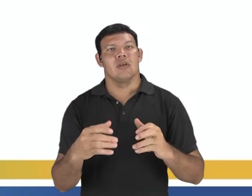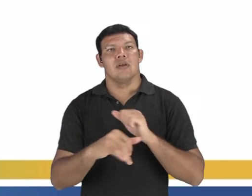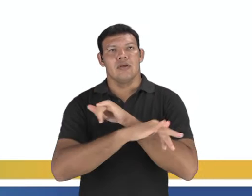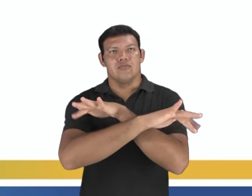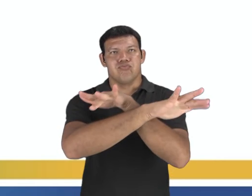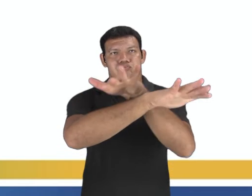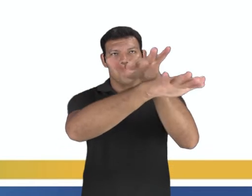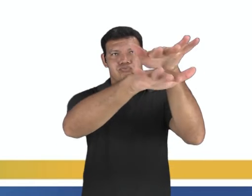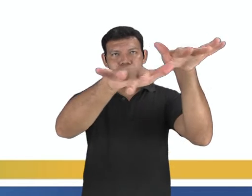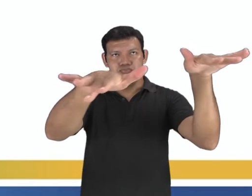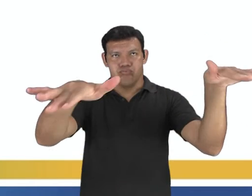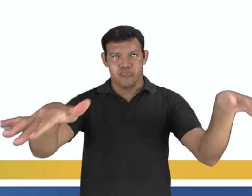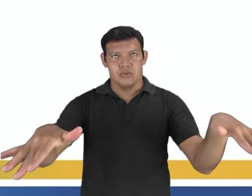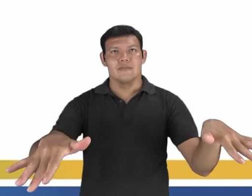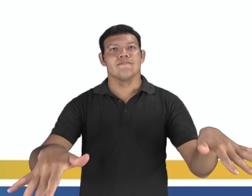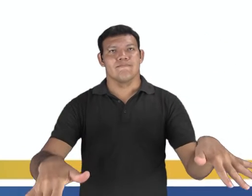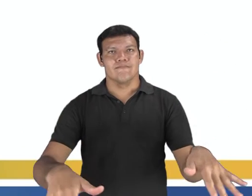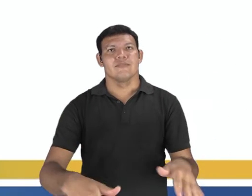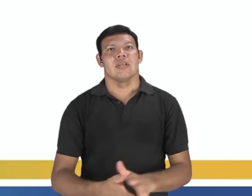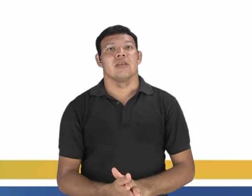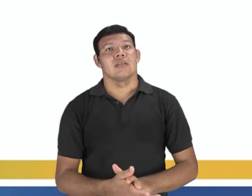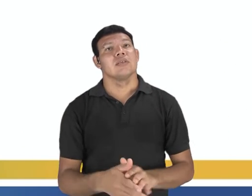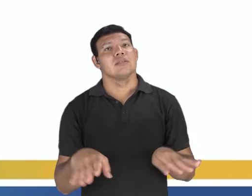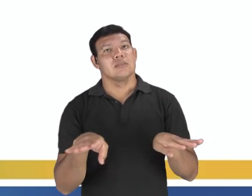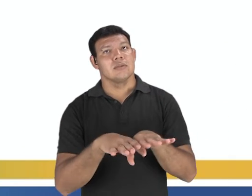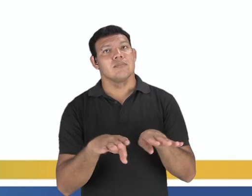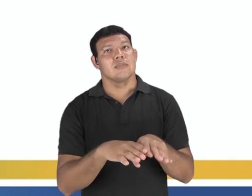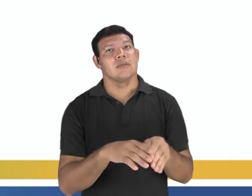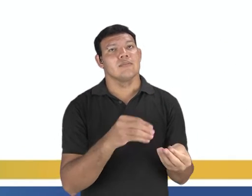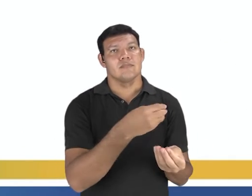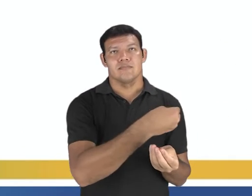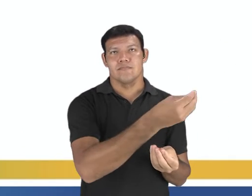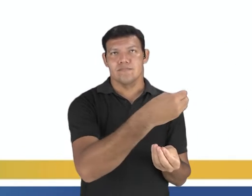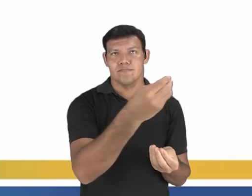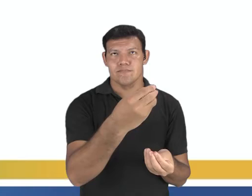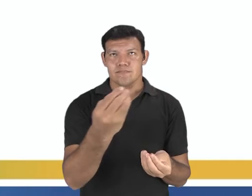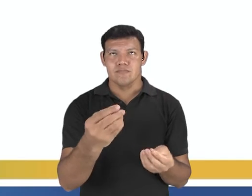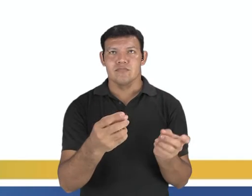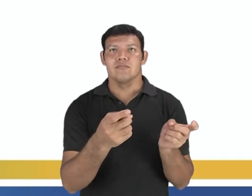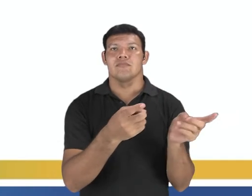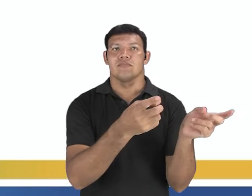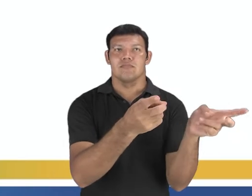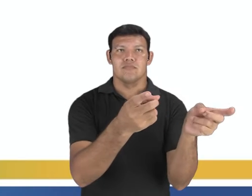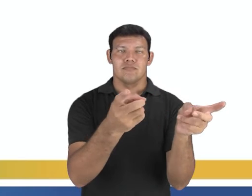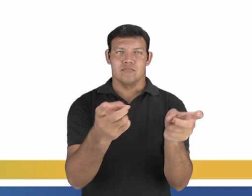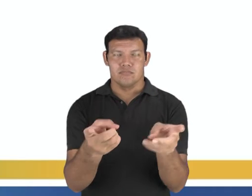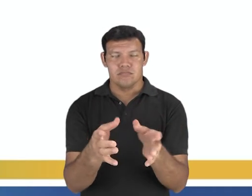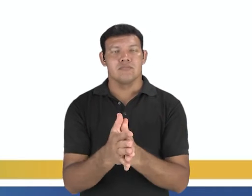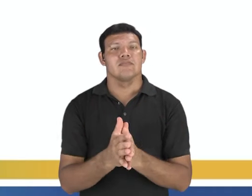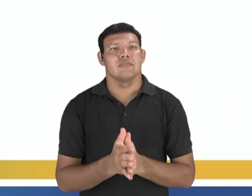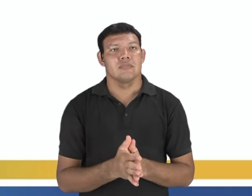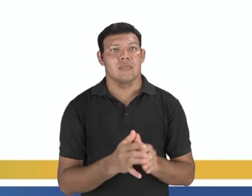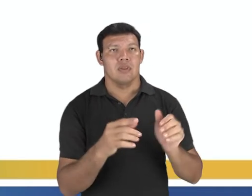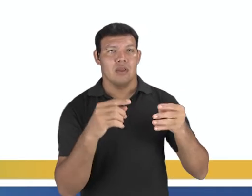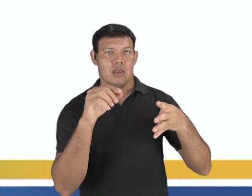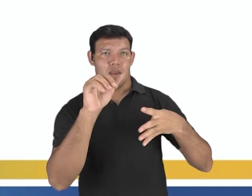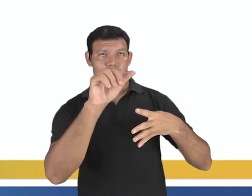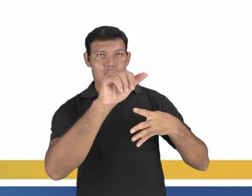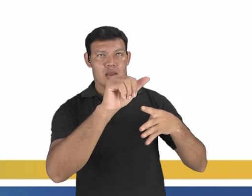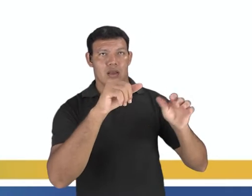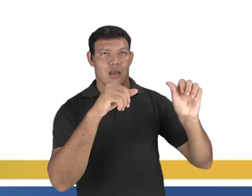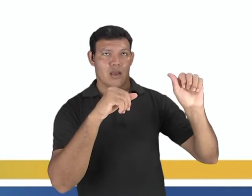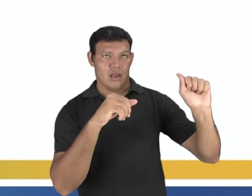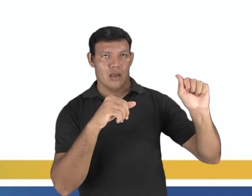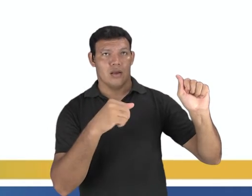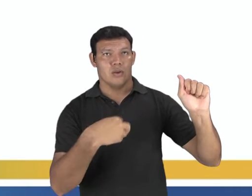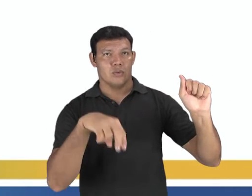através do mercado e depende de patrocinadores. Alternativa A, cultura erudita.